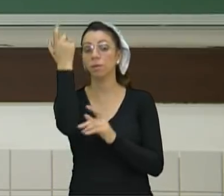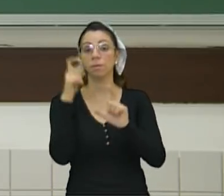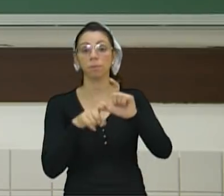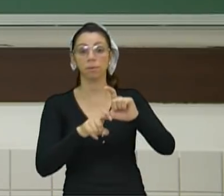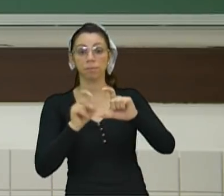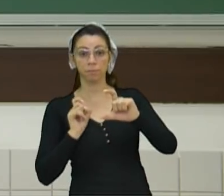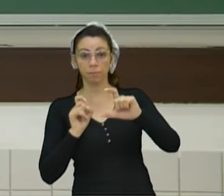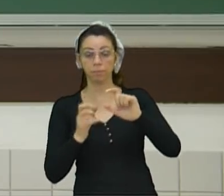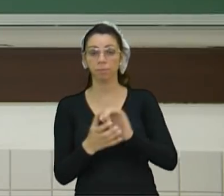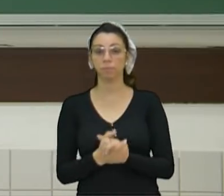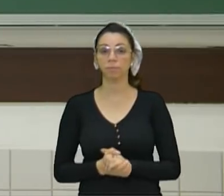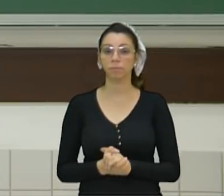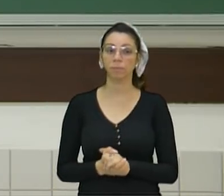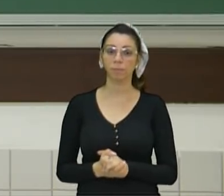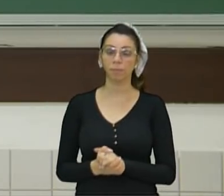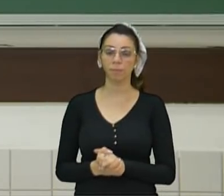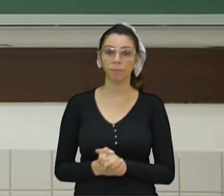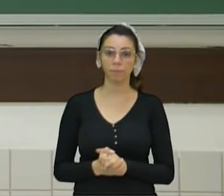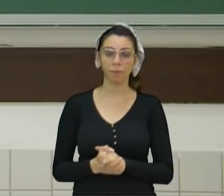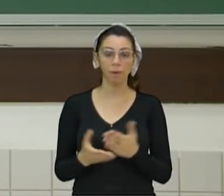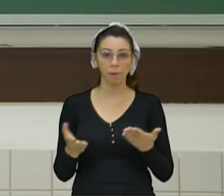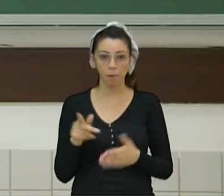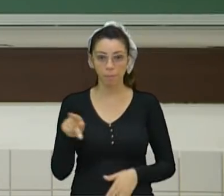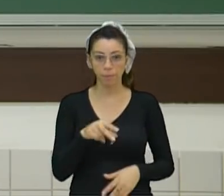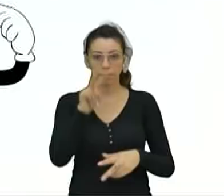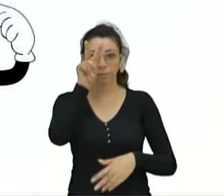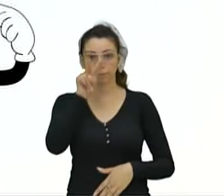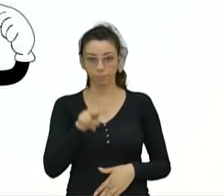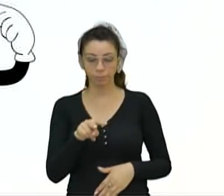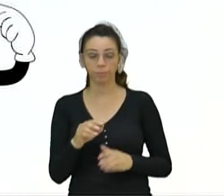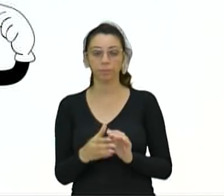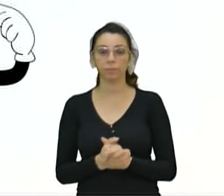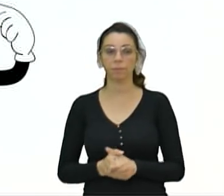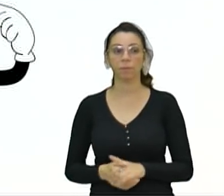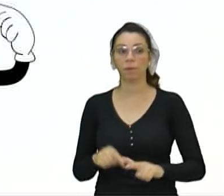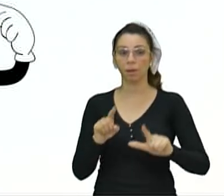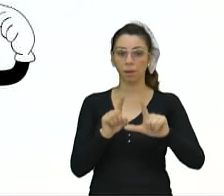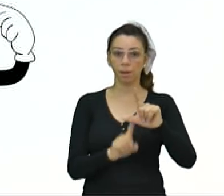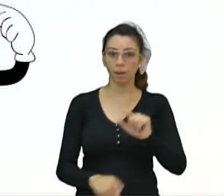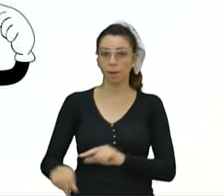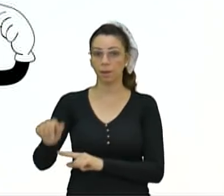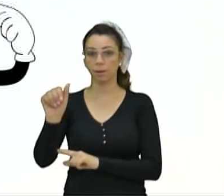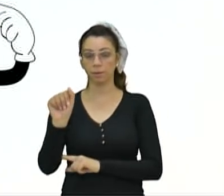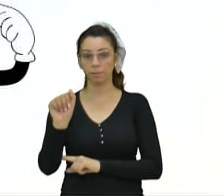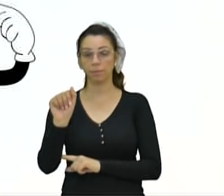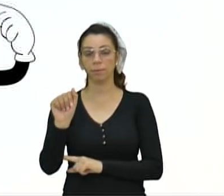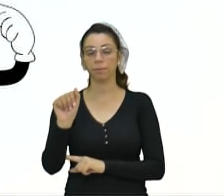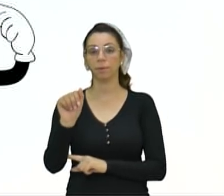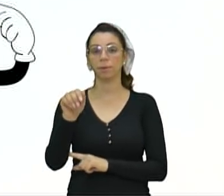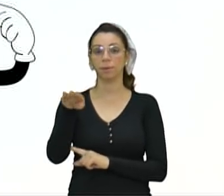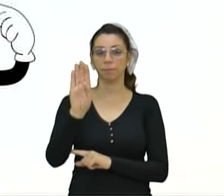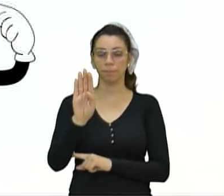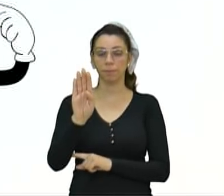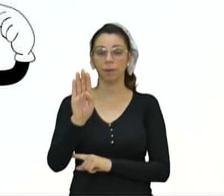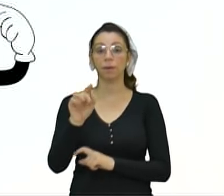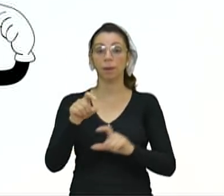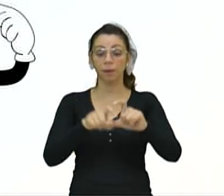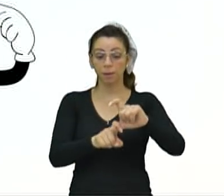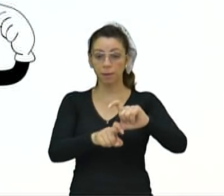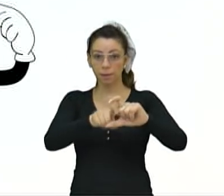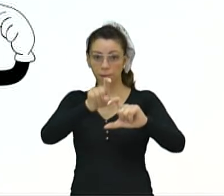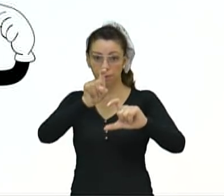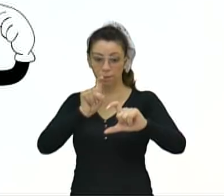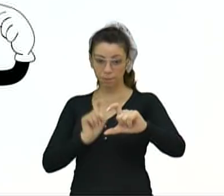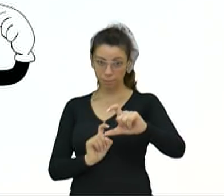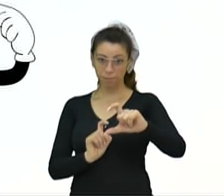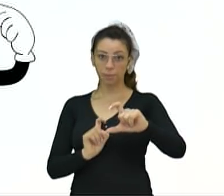lá. Ó, a professora vai ler aqui para vocês. Ó, se A e B são eventos independentes, então,